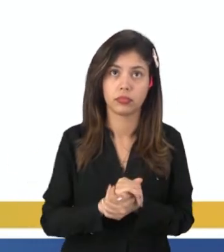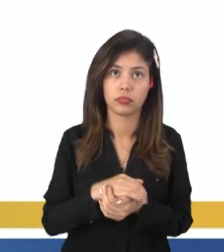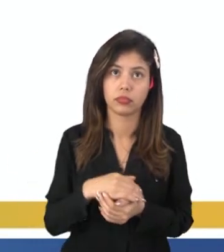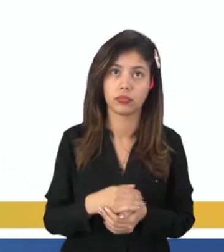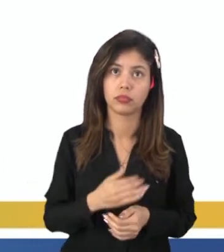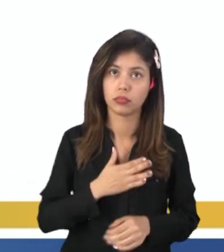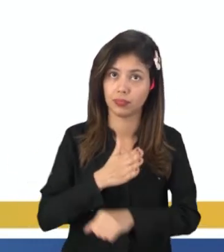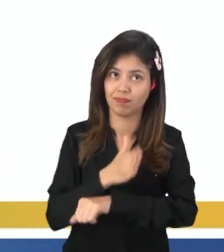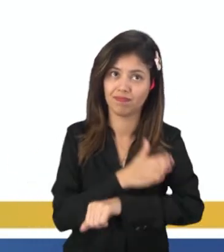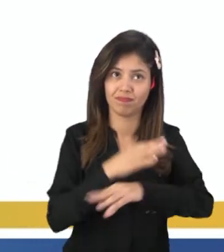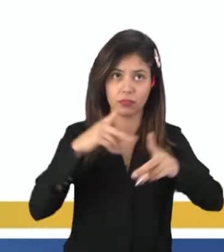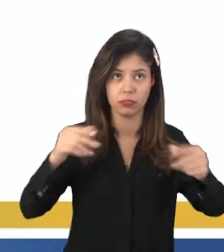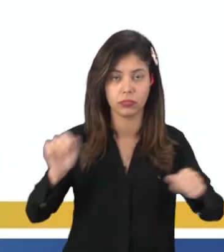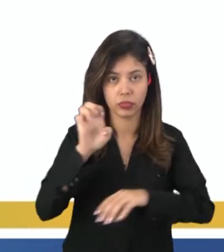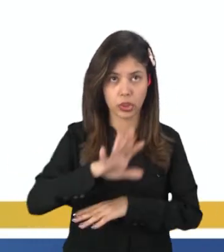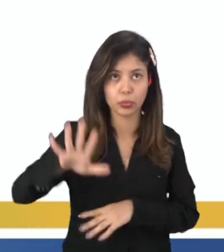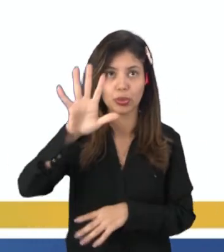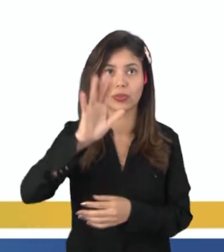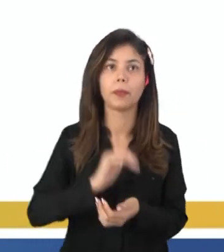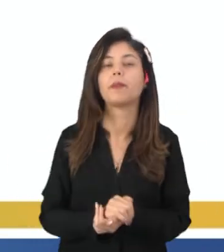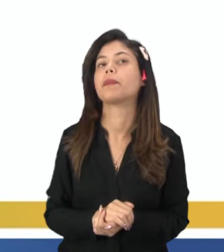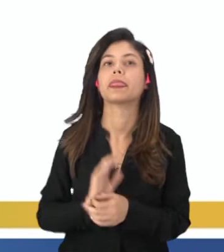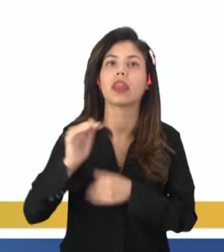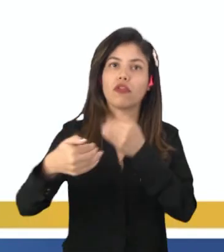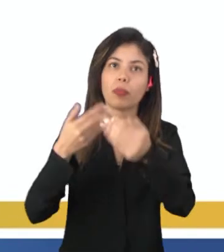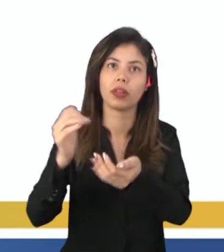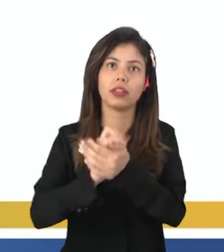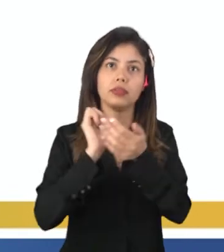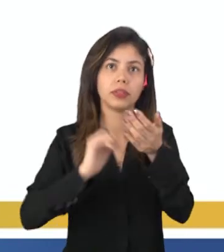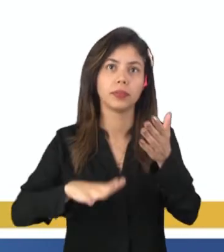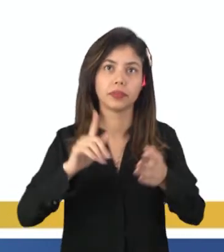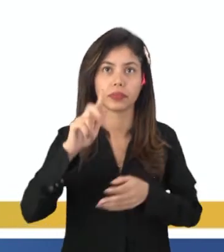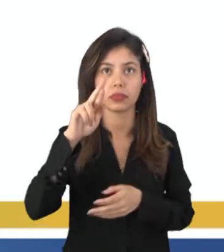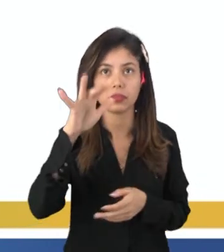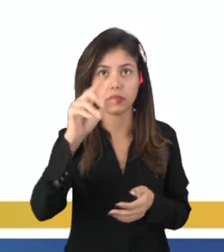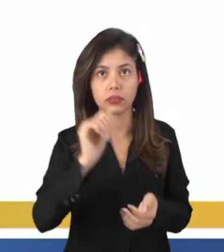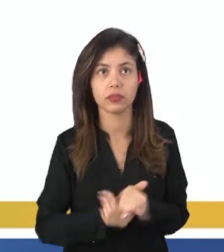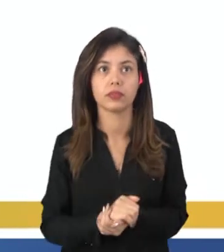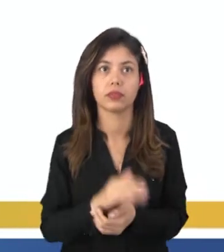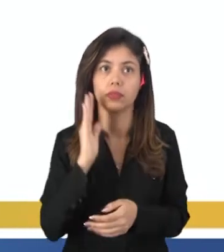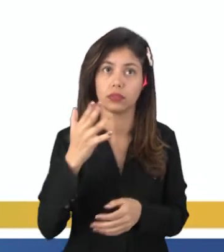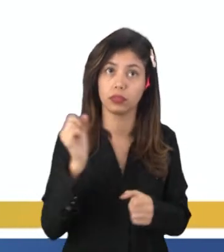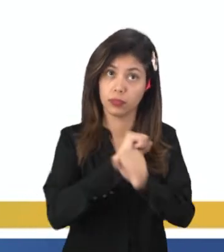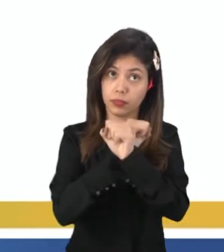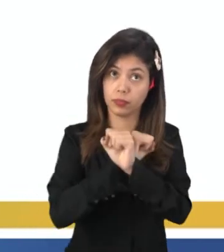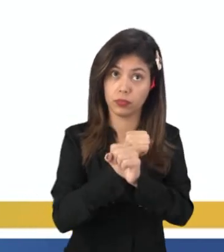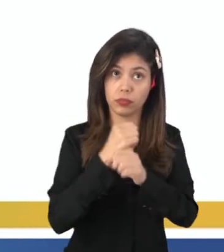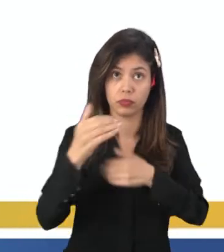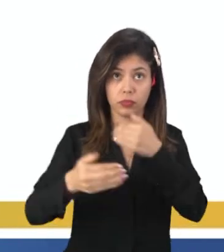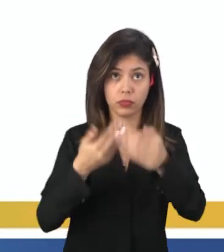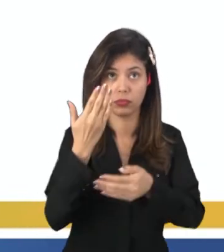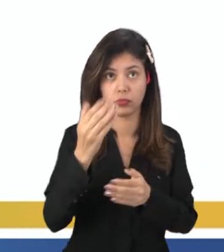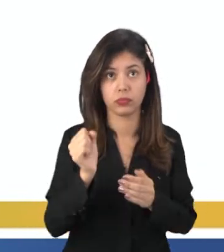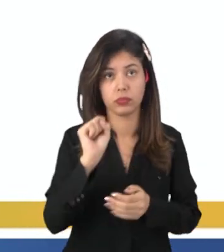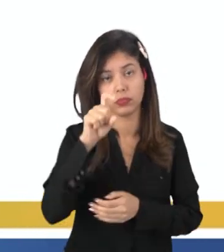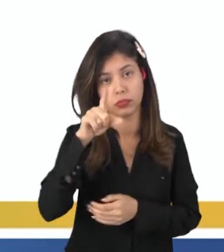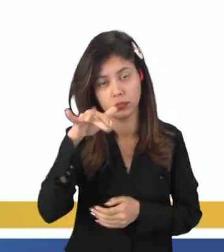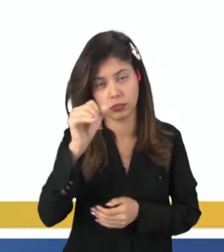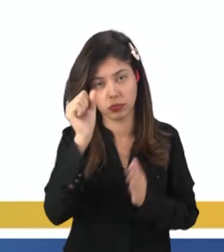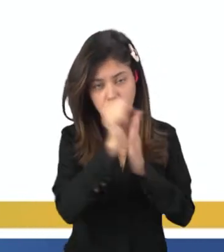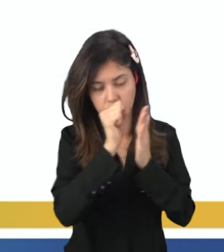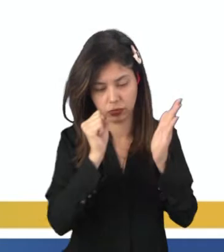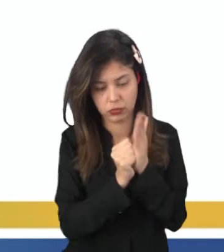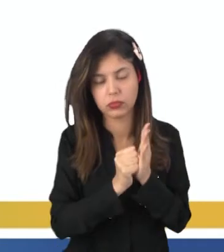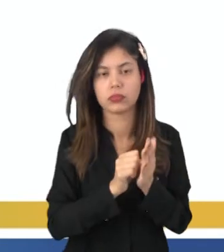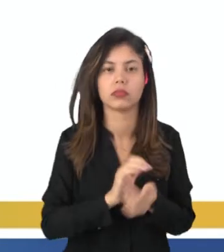tornou-se frequente no território europeu, graças ao desenvolvimento das atividades agrárias Já a escravidão durou apenas meio século.